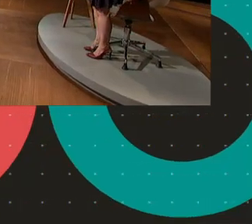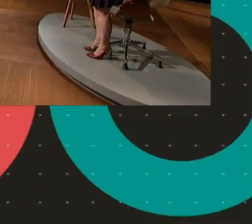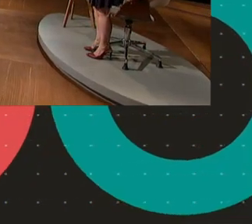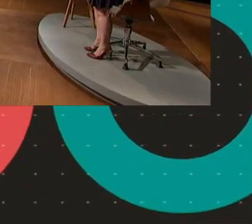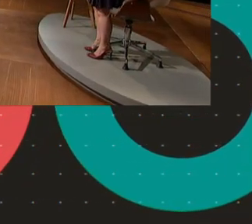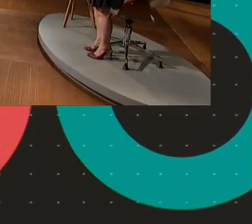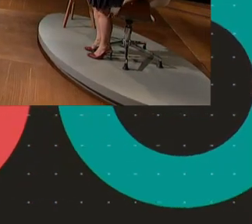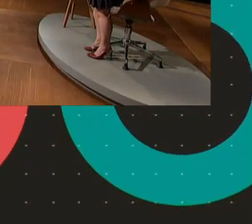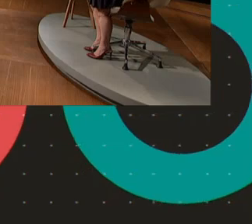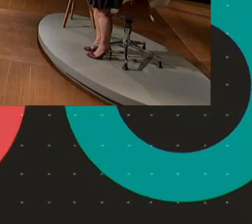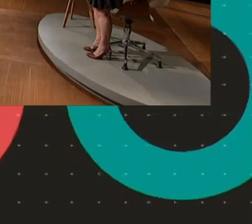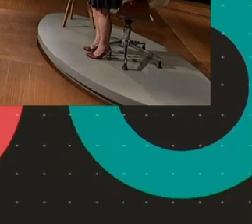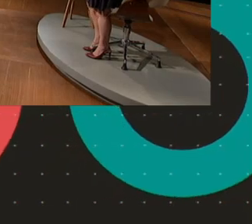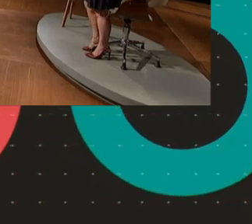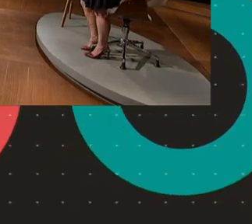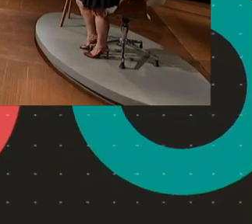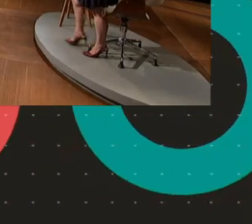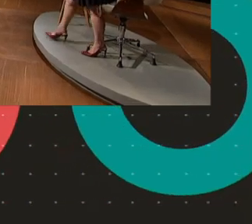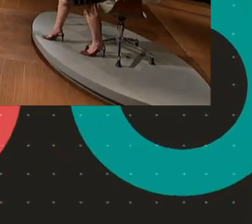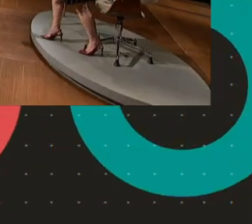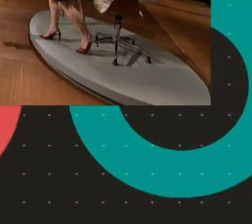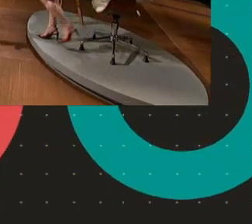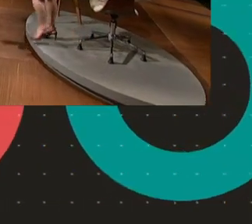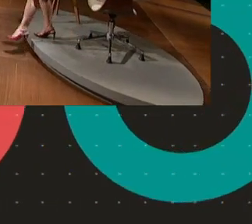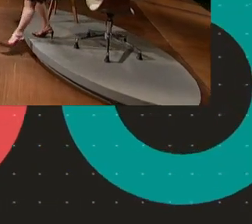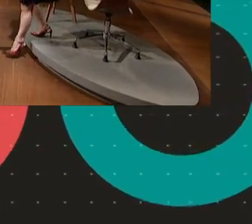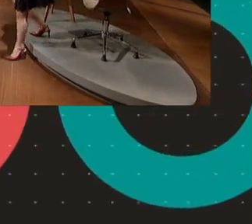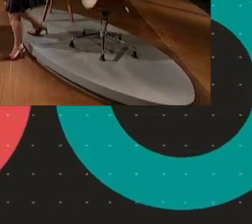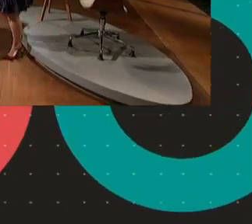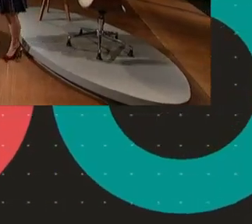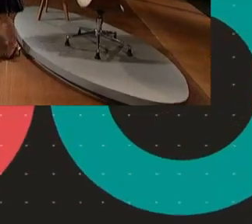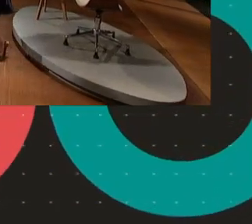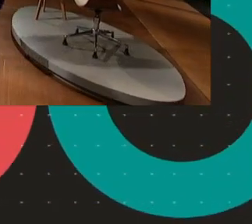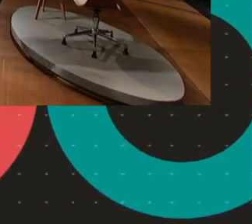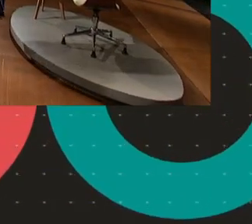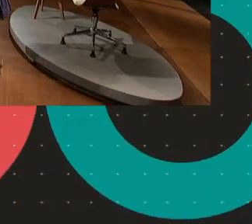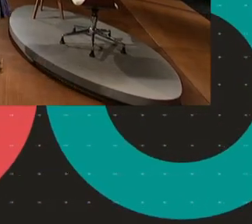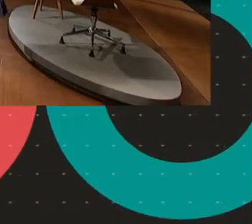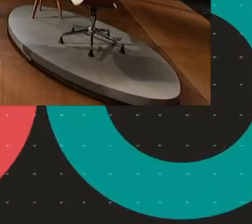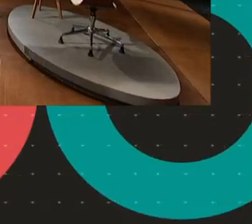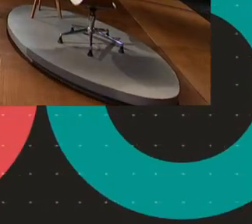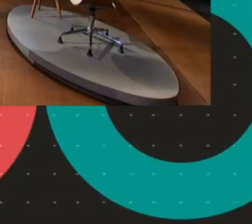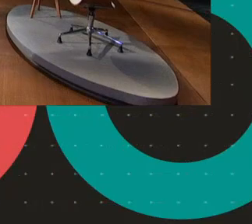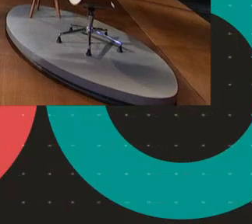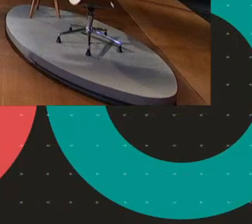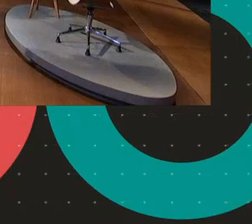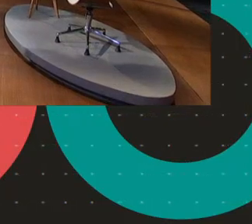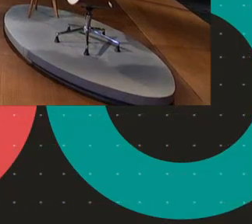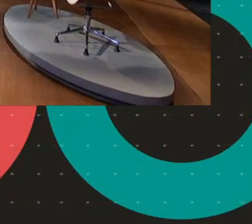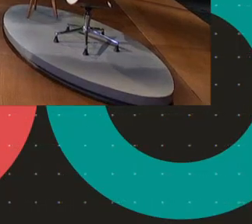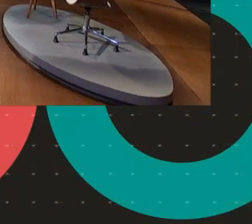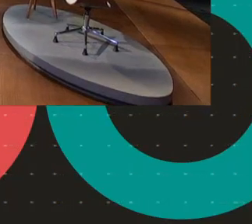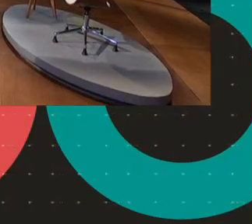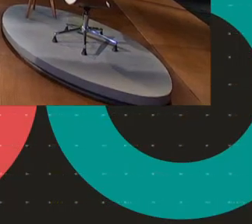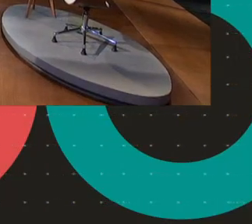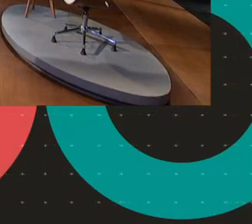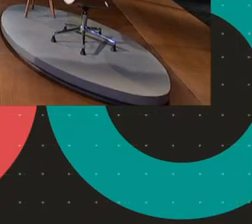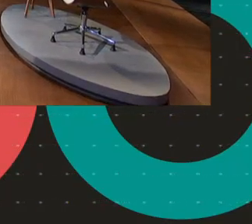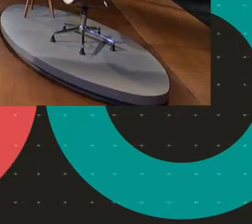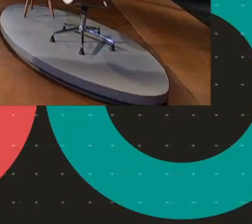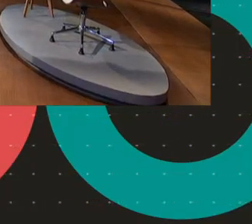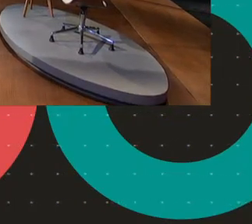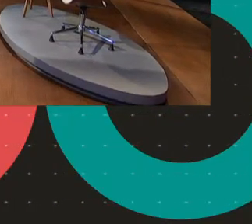Bom. Bom. Não vamos entrar nesse... Entra nesse mérito de esquecer nome, não. Ai, eu adorei,